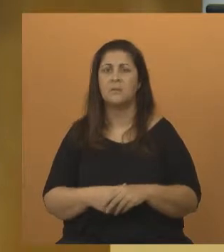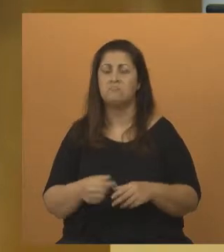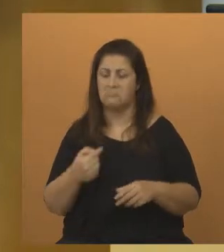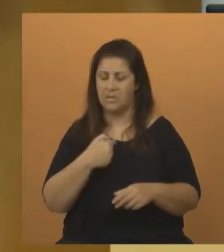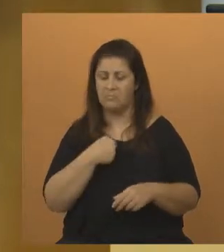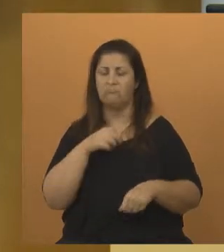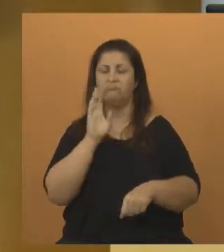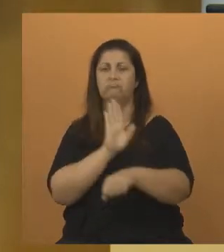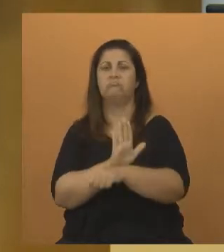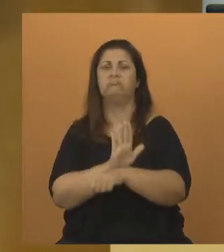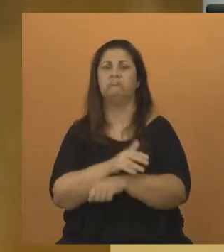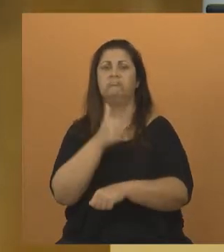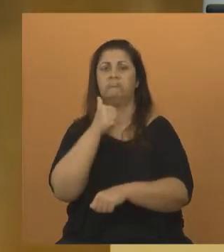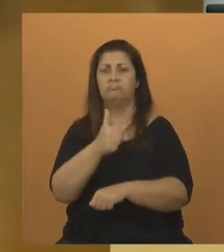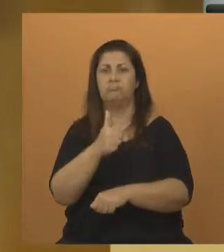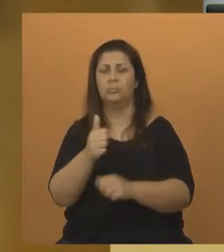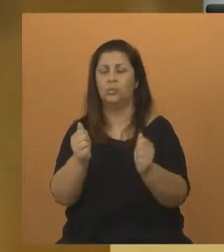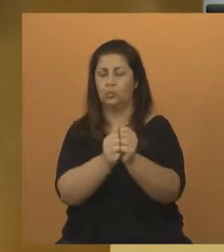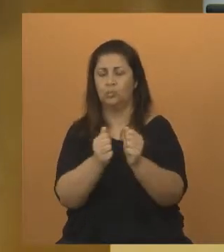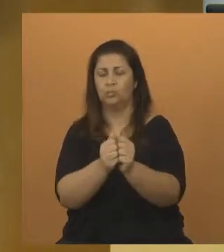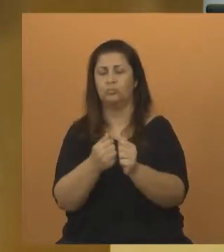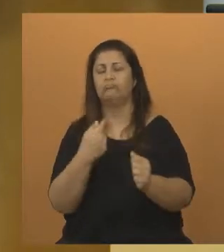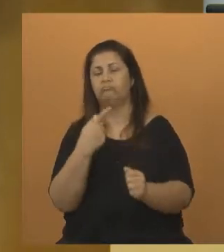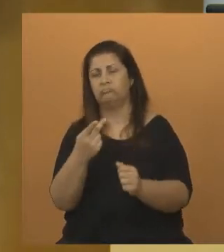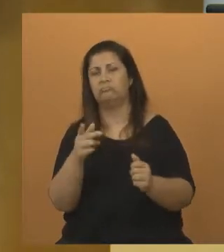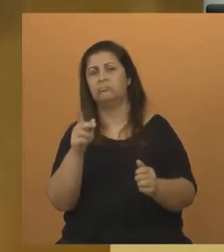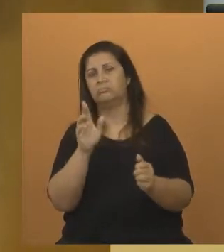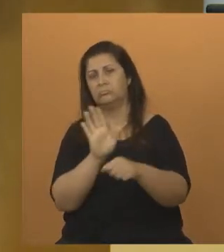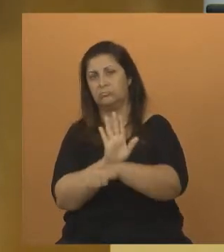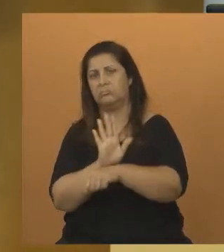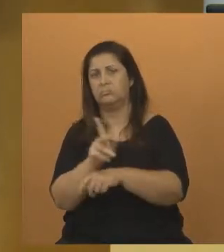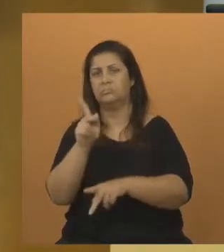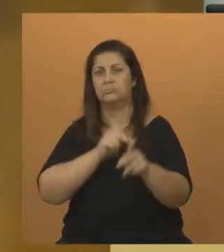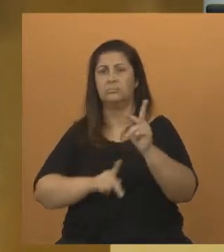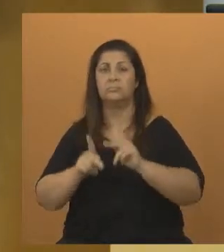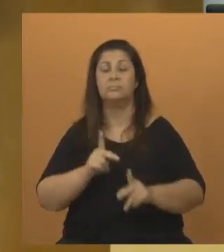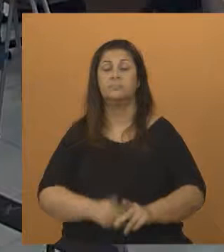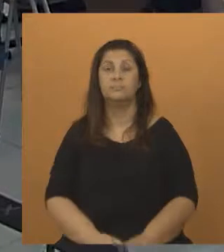vereador. Estamos aí para votar a favor do povo.